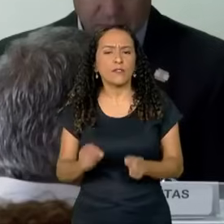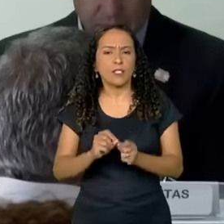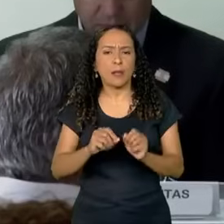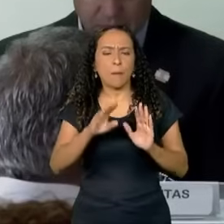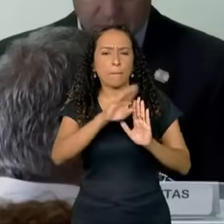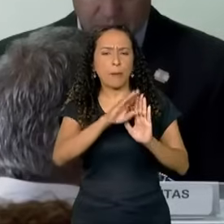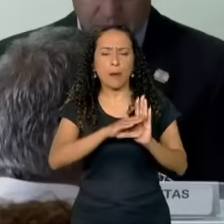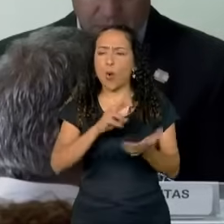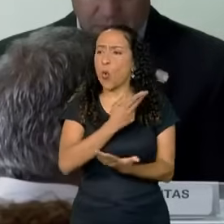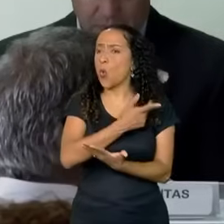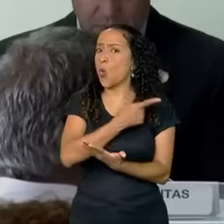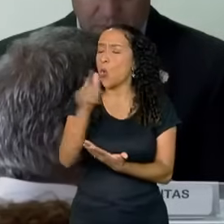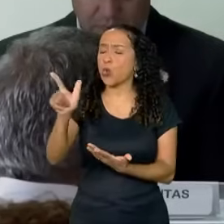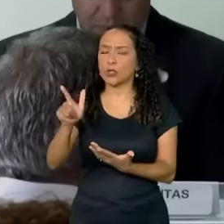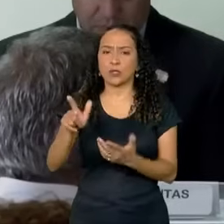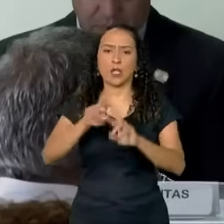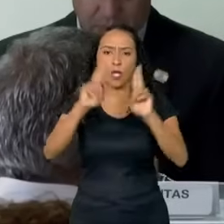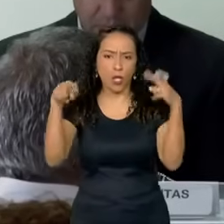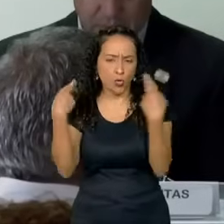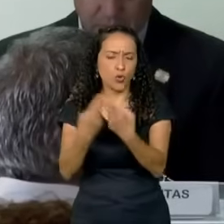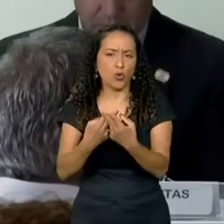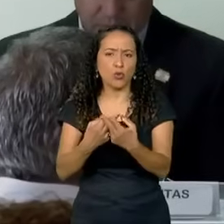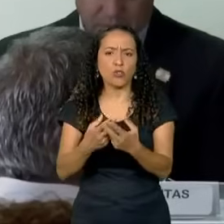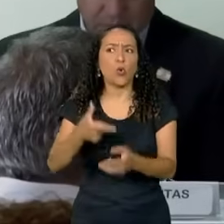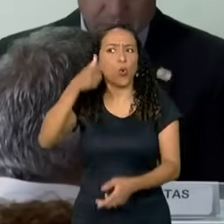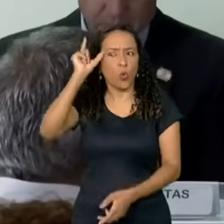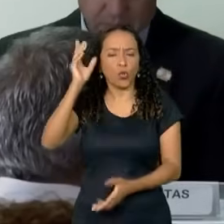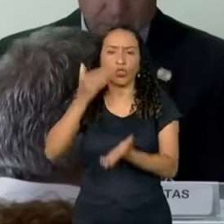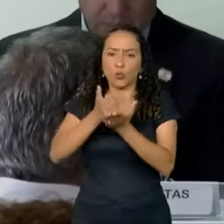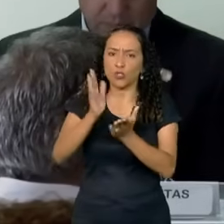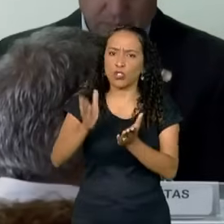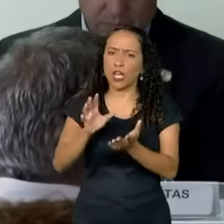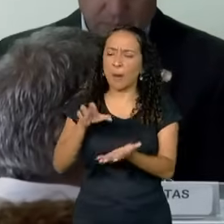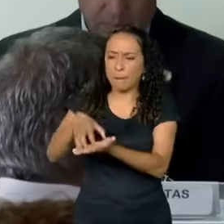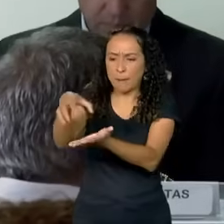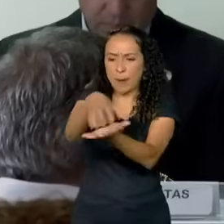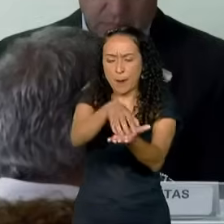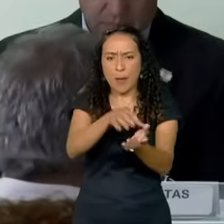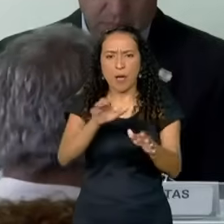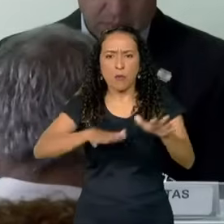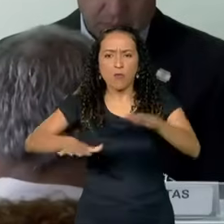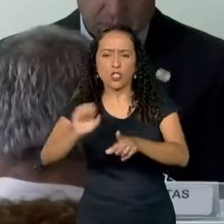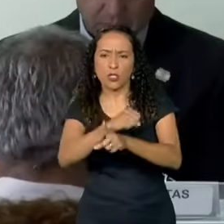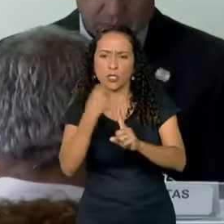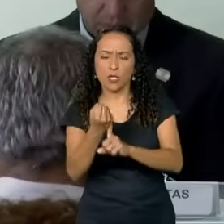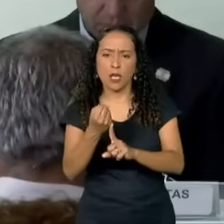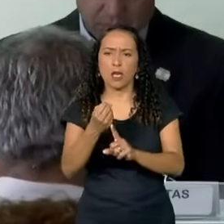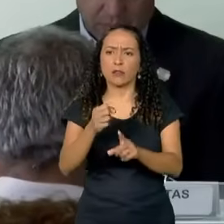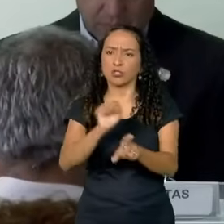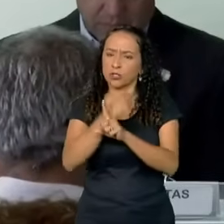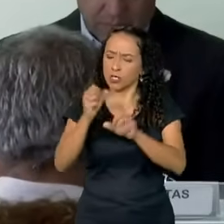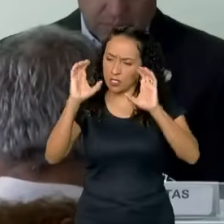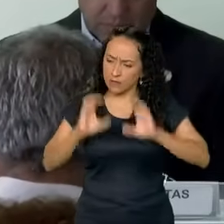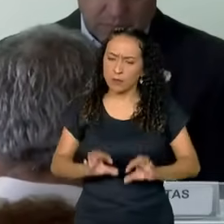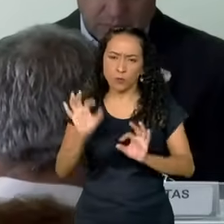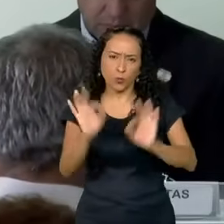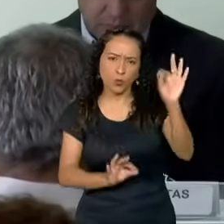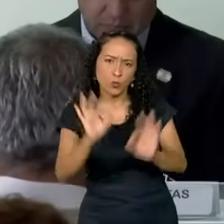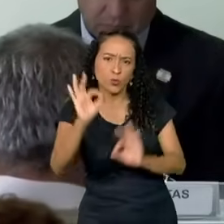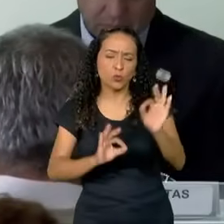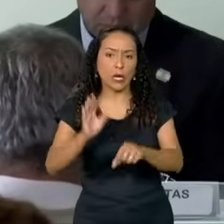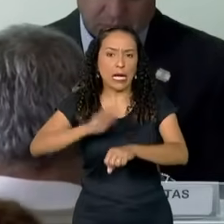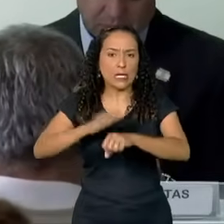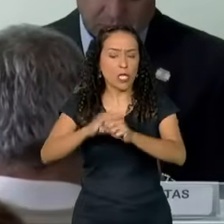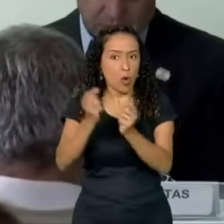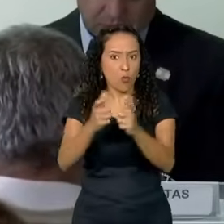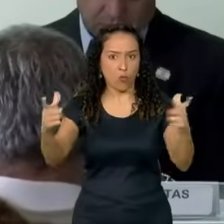de outras reuniões já desde ontem, com todos os segmentos dos movimentos sociais, da sociedade civil, organizando uma grande